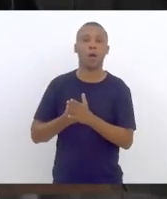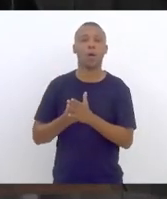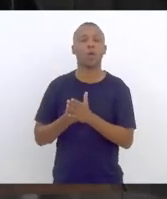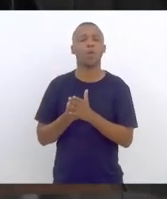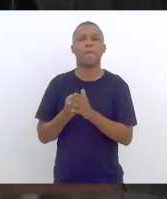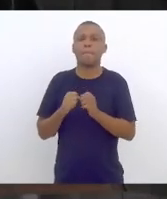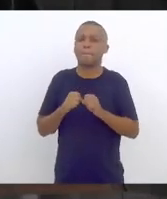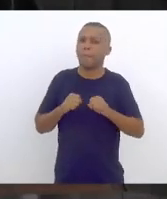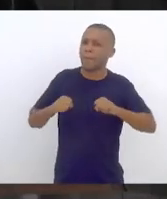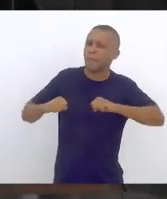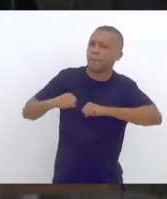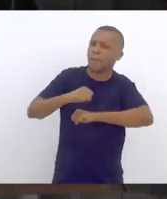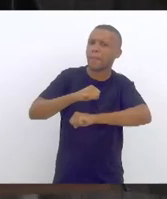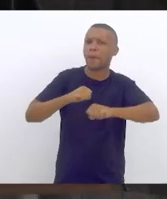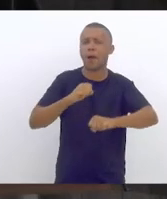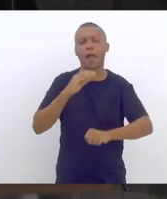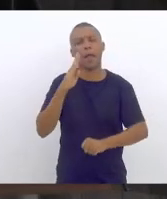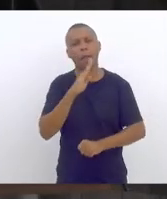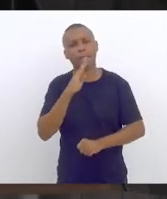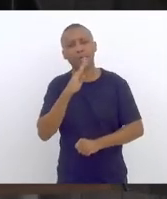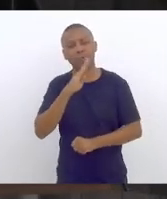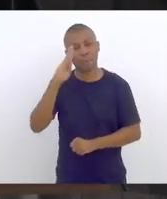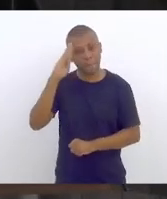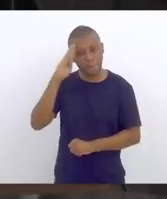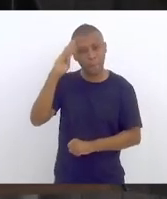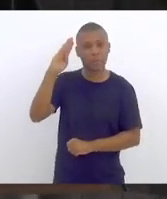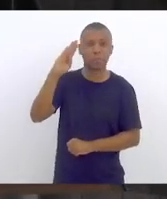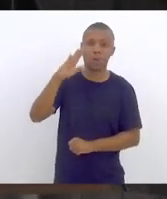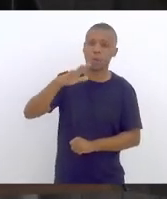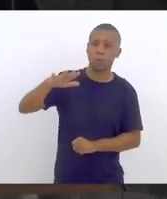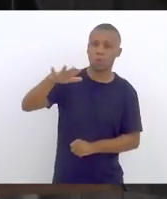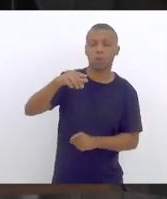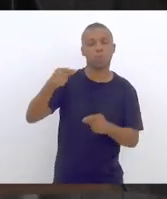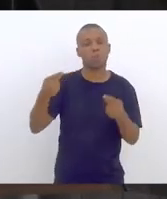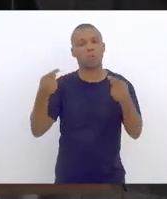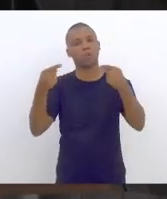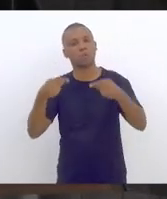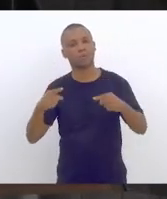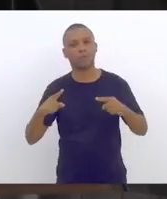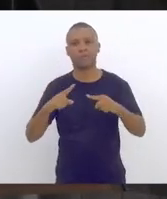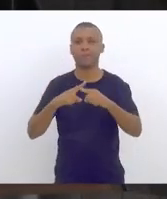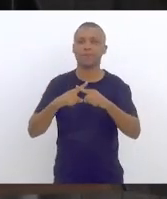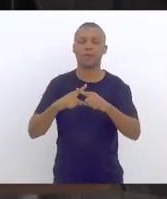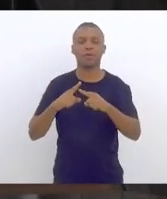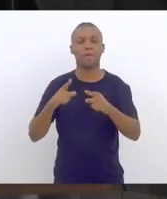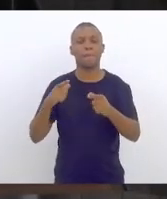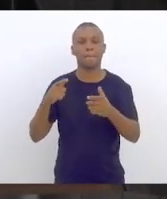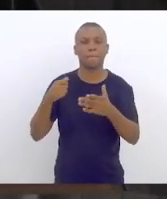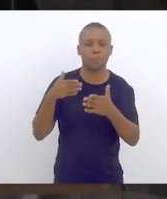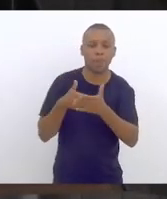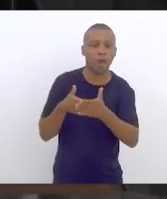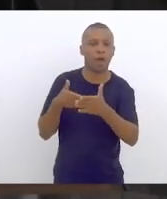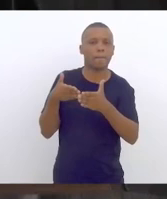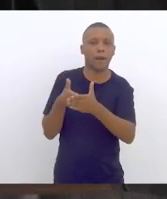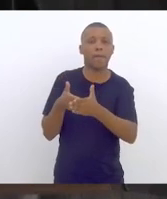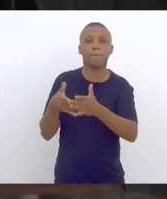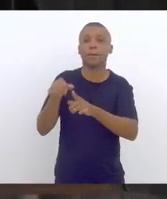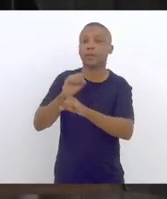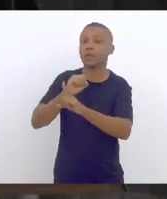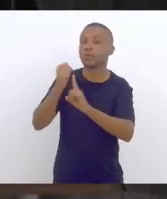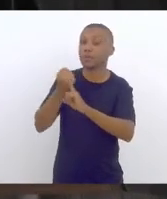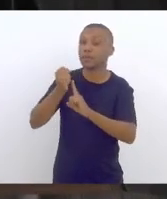enfrentar a emergencialmente os grandes gargalos os grandes desafios os grandes emperramentos para a sociedade brasileira